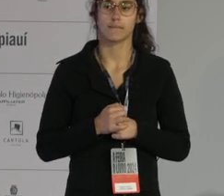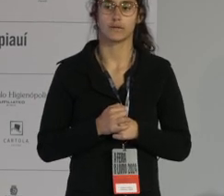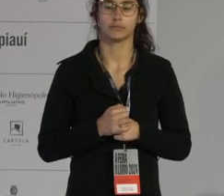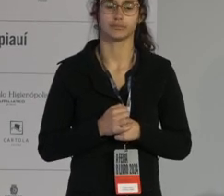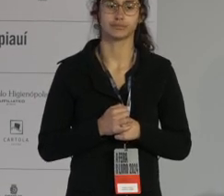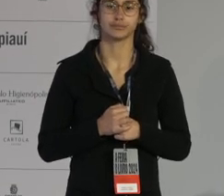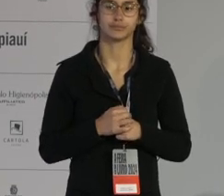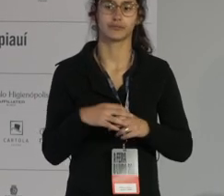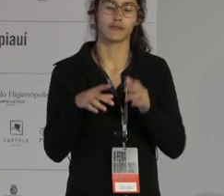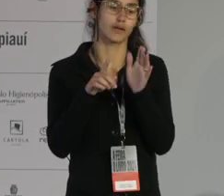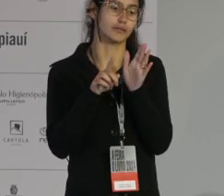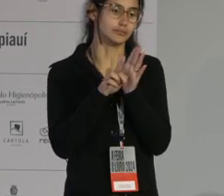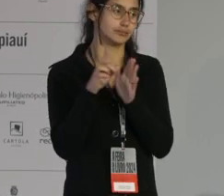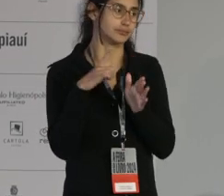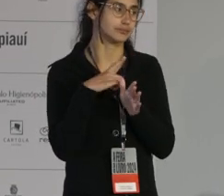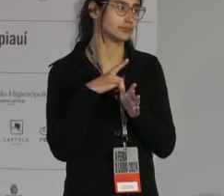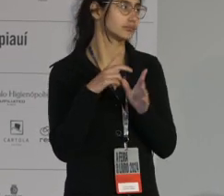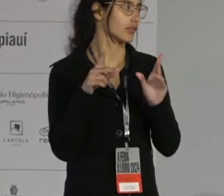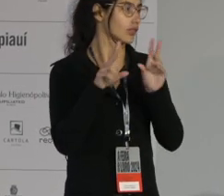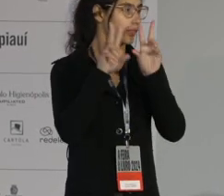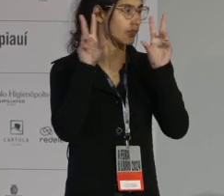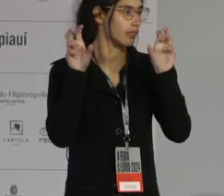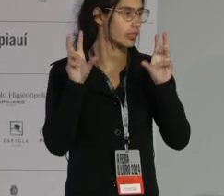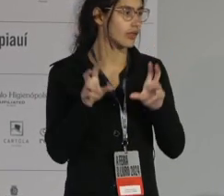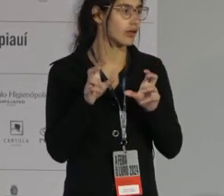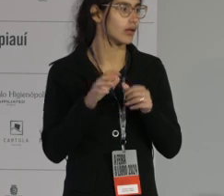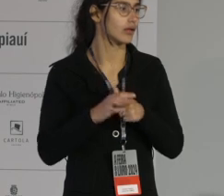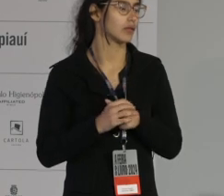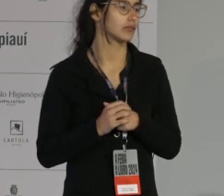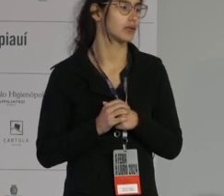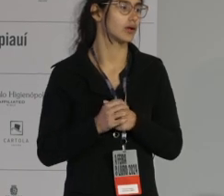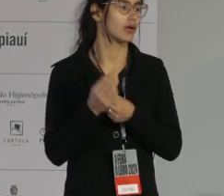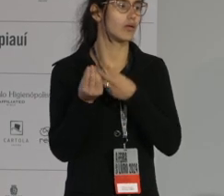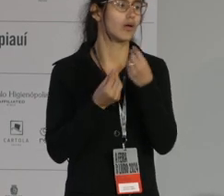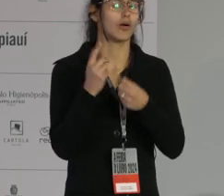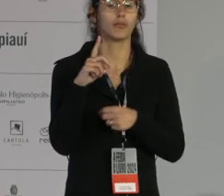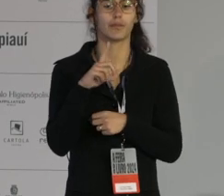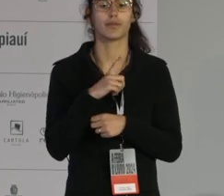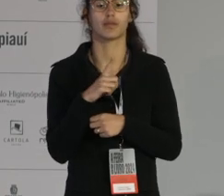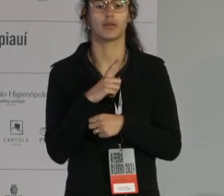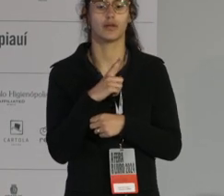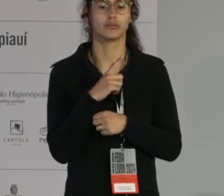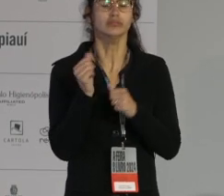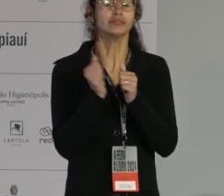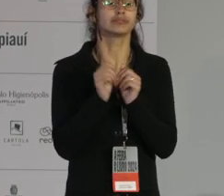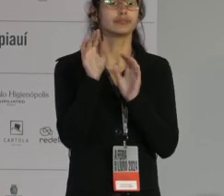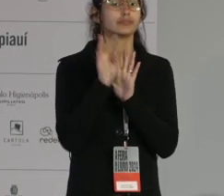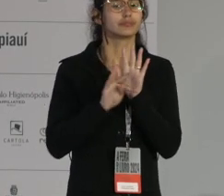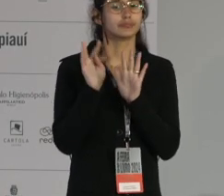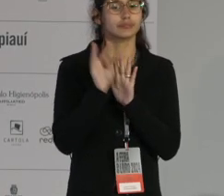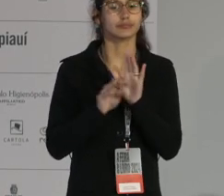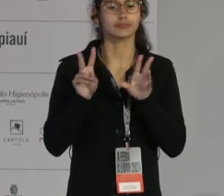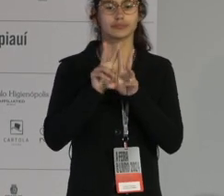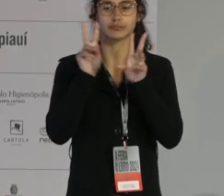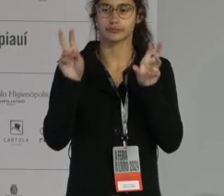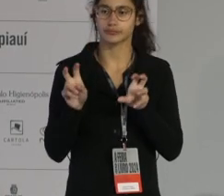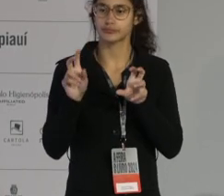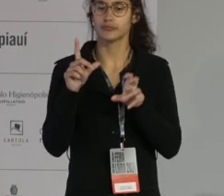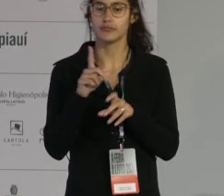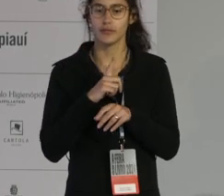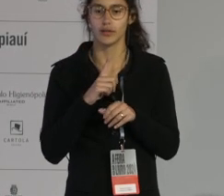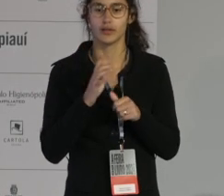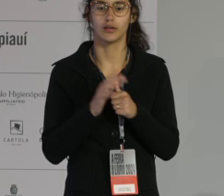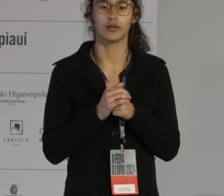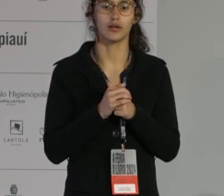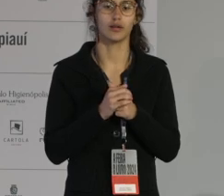essa questão dos temas, né? Como tem esse texto sobre